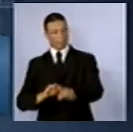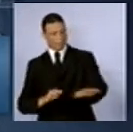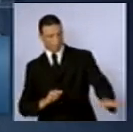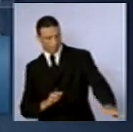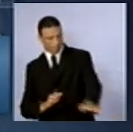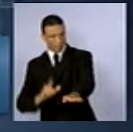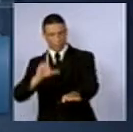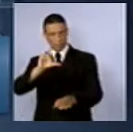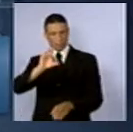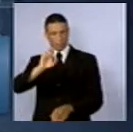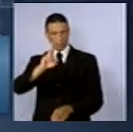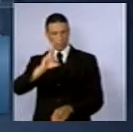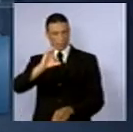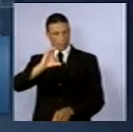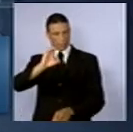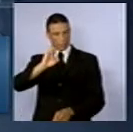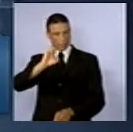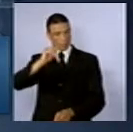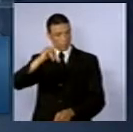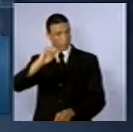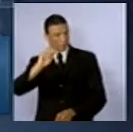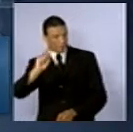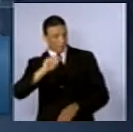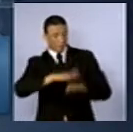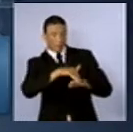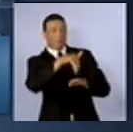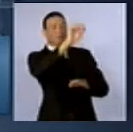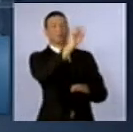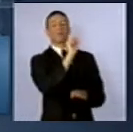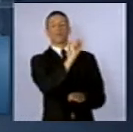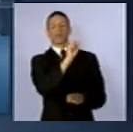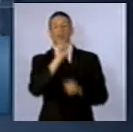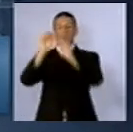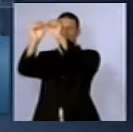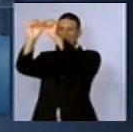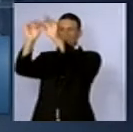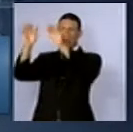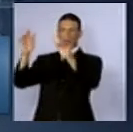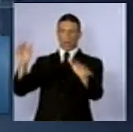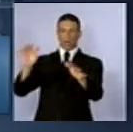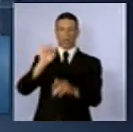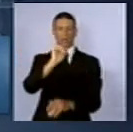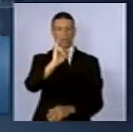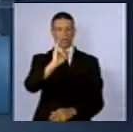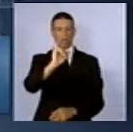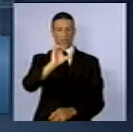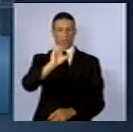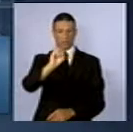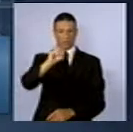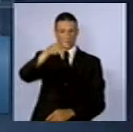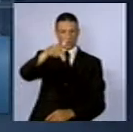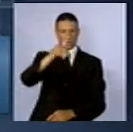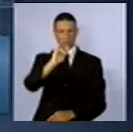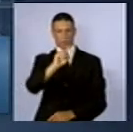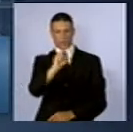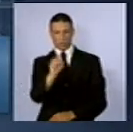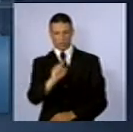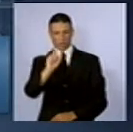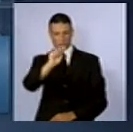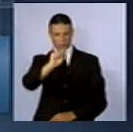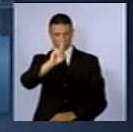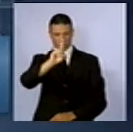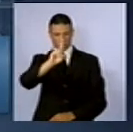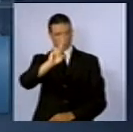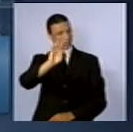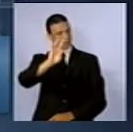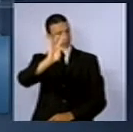apenas um fator de risco é bem conhecido que são as AES ionizantes né todos os outros fatores os possíveis